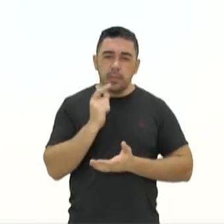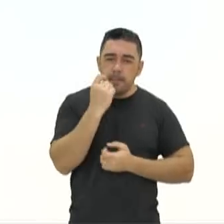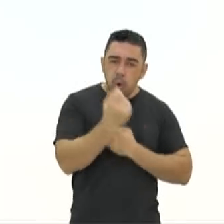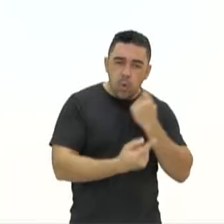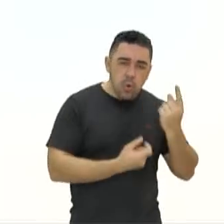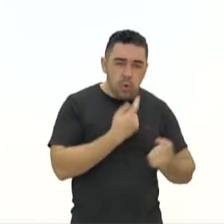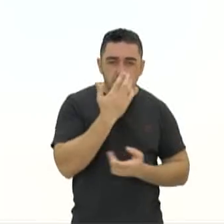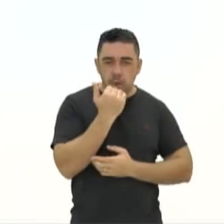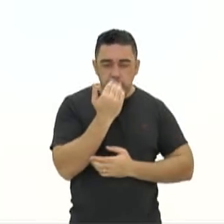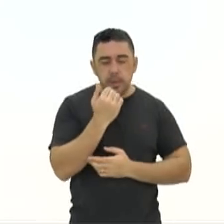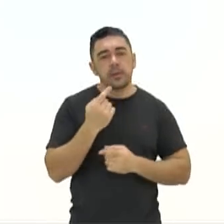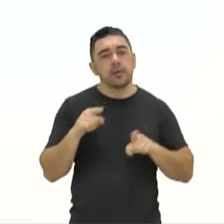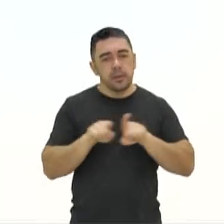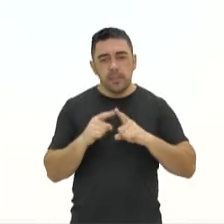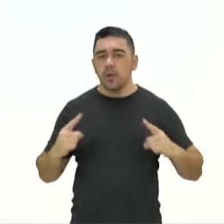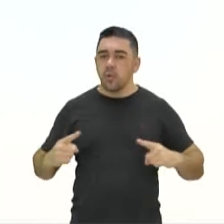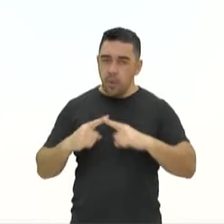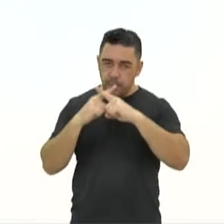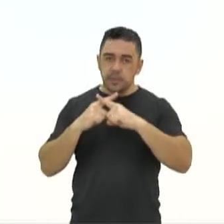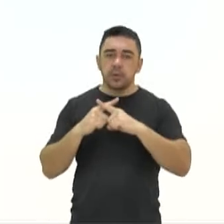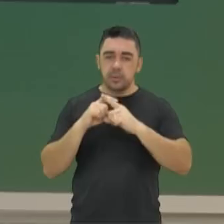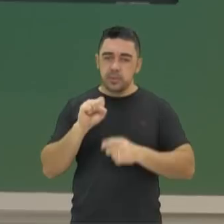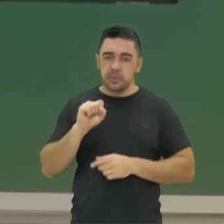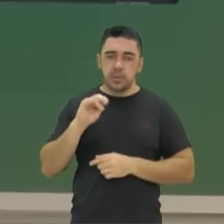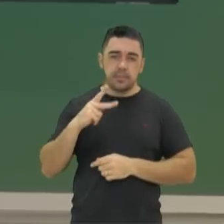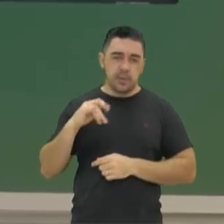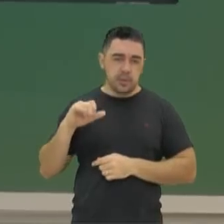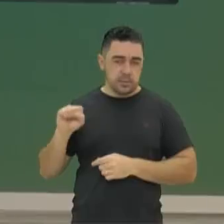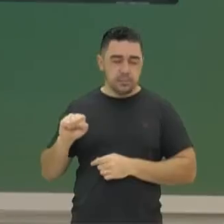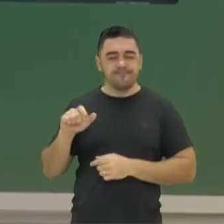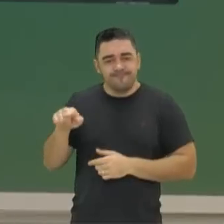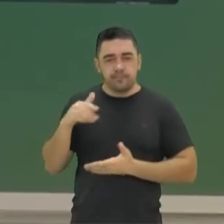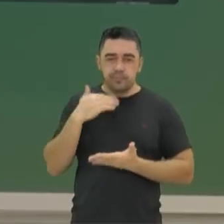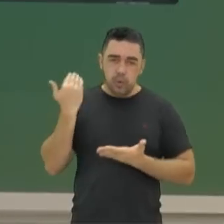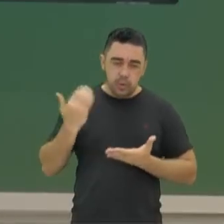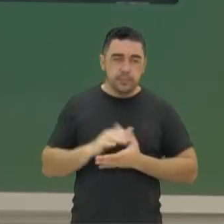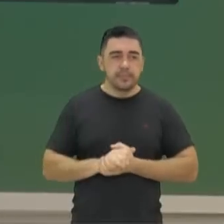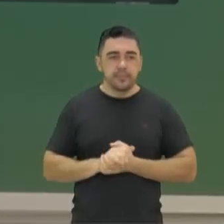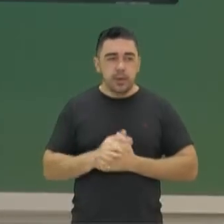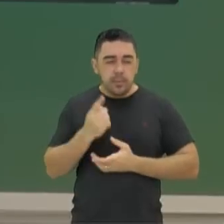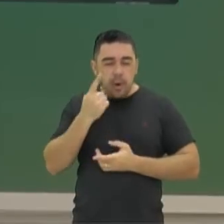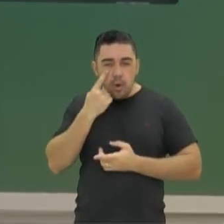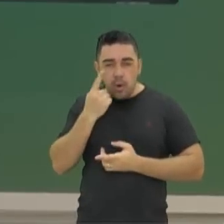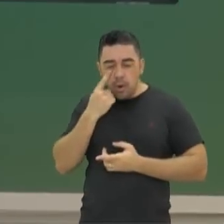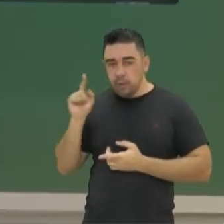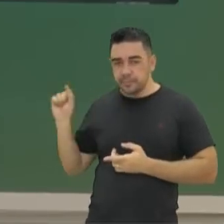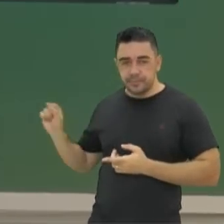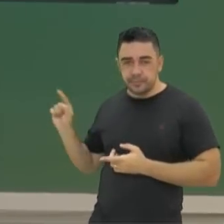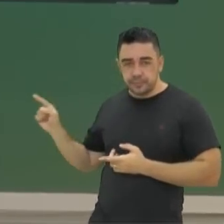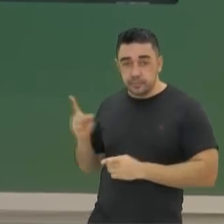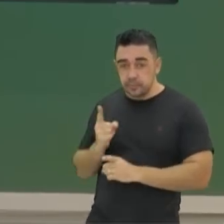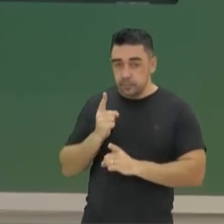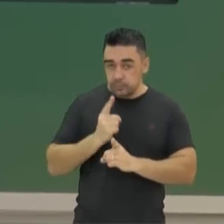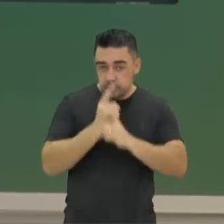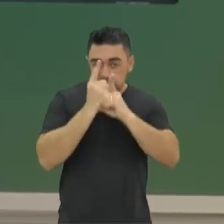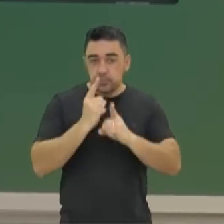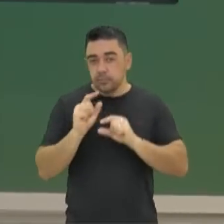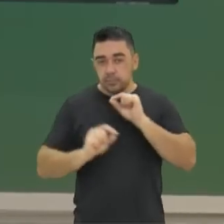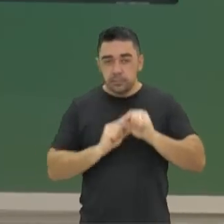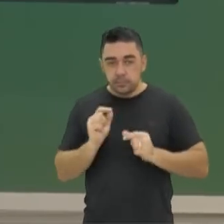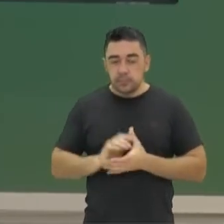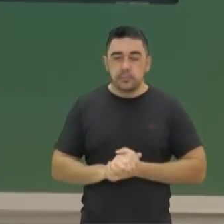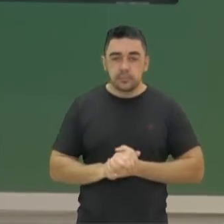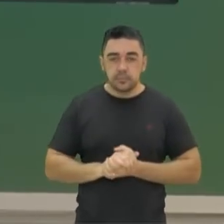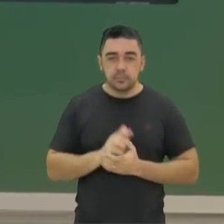alimento, competição inclusive com a nossa espécie, acabou sendo extinto. Mas olha só o que foi descoberto recentemente,